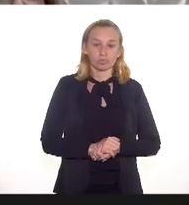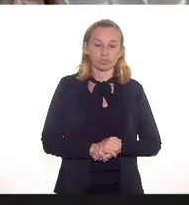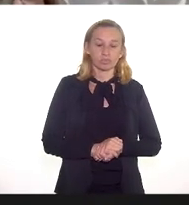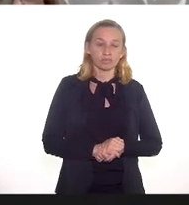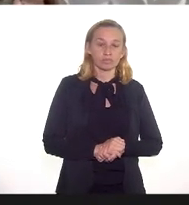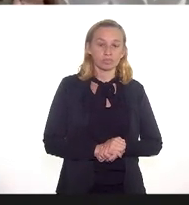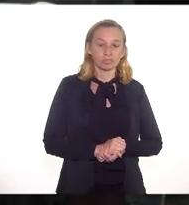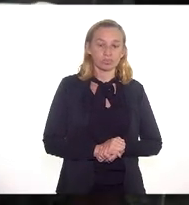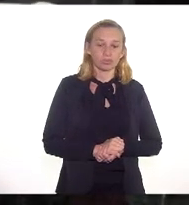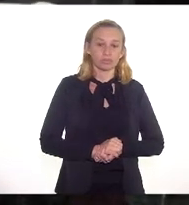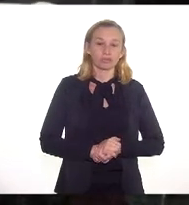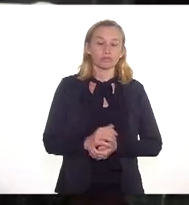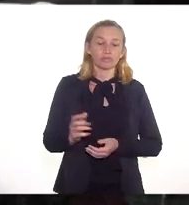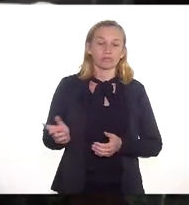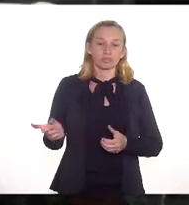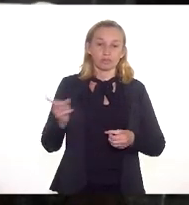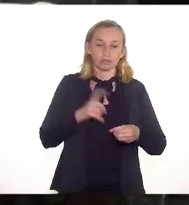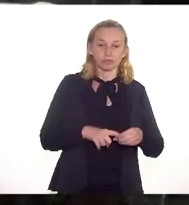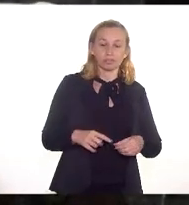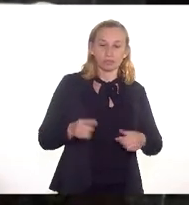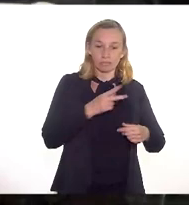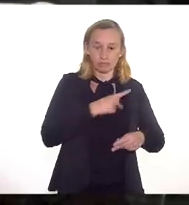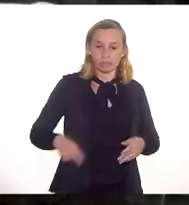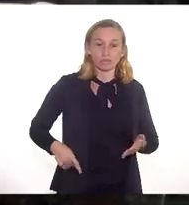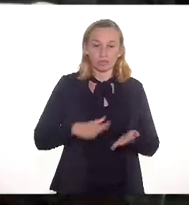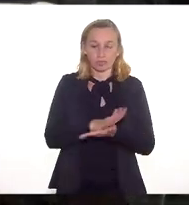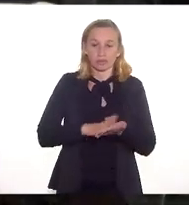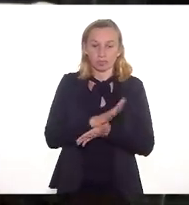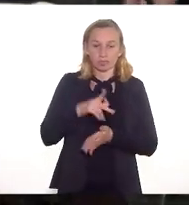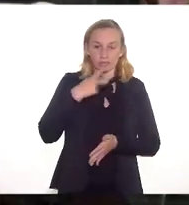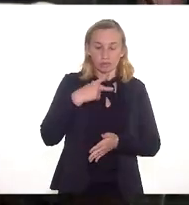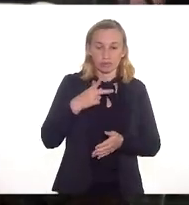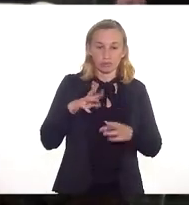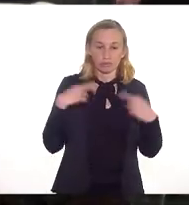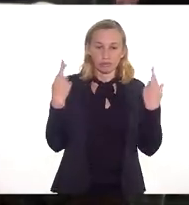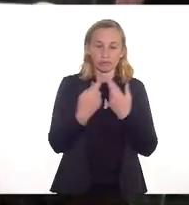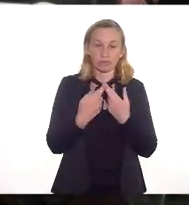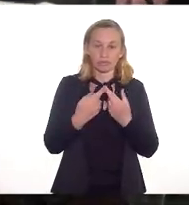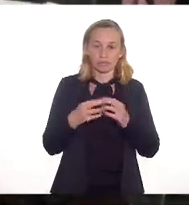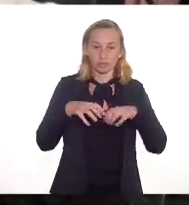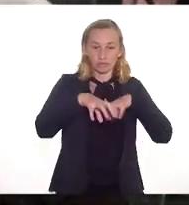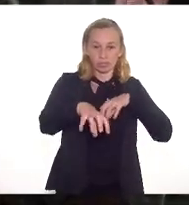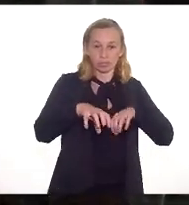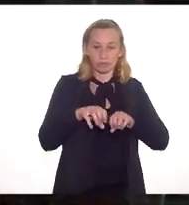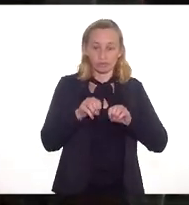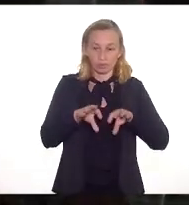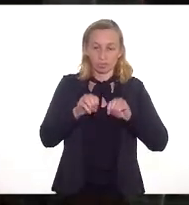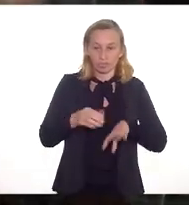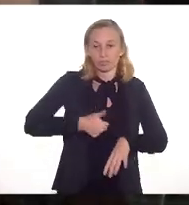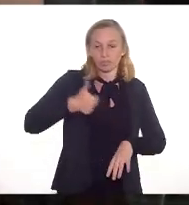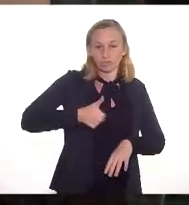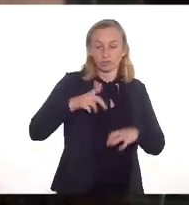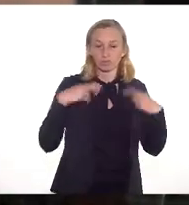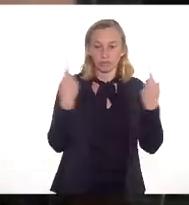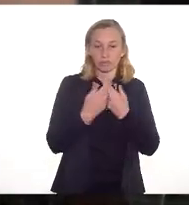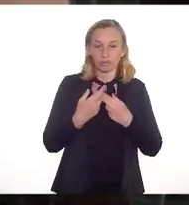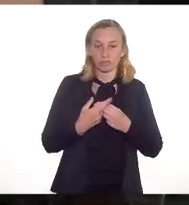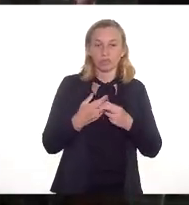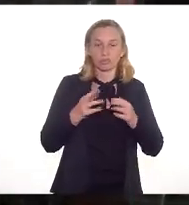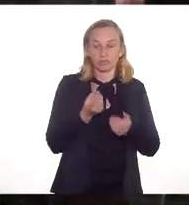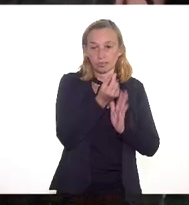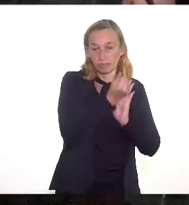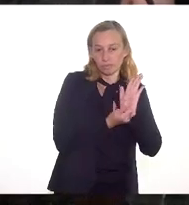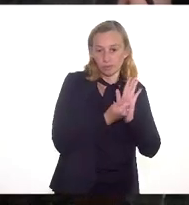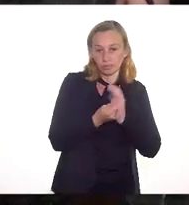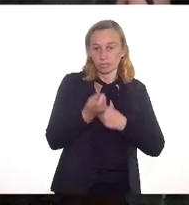Canella. Nada mais havendo a tratar na presente reunião virtual, dou por encerrada a primeira reunião extraordinária da Comissão de Orçamento,